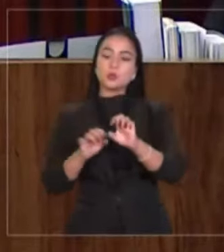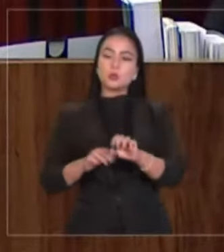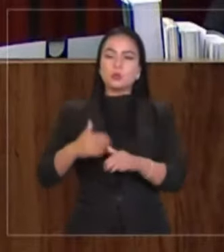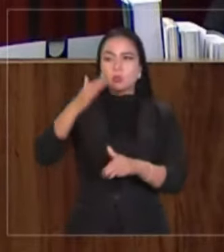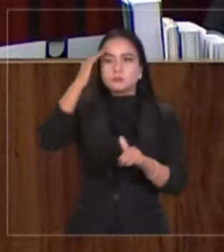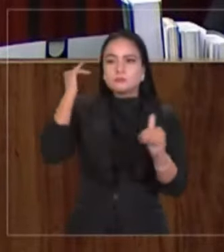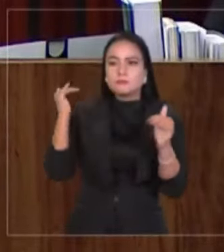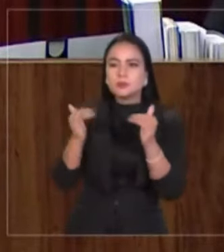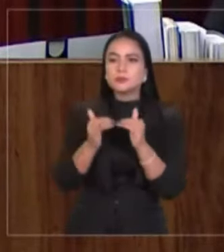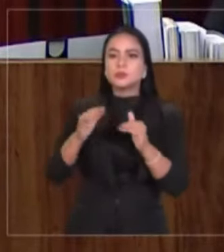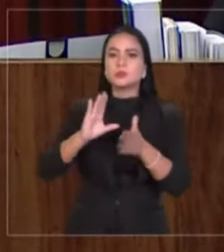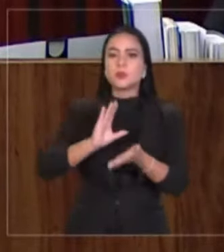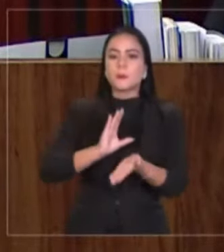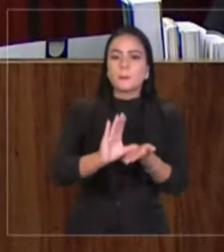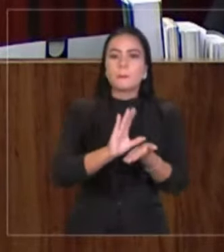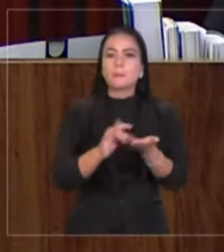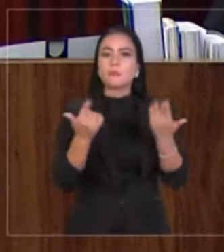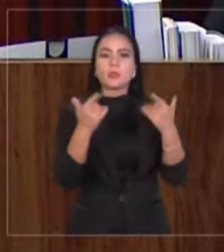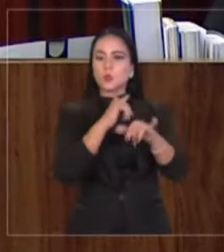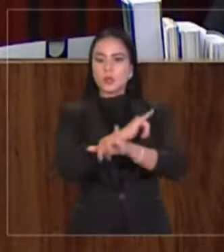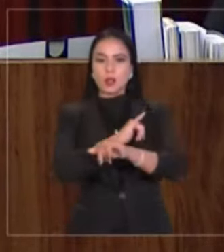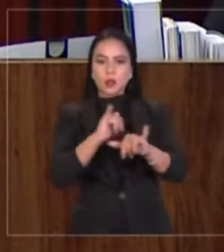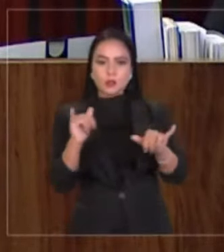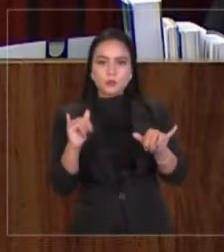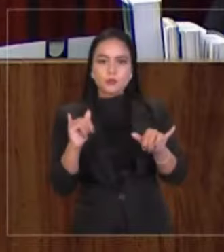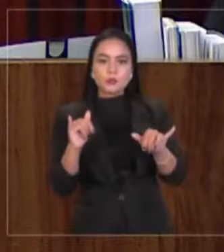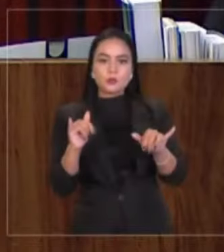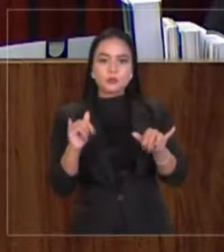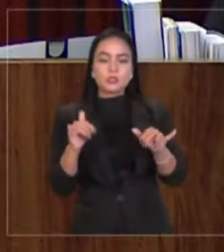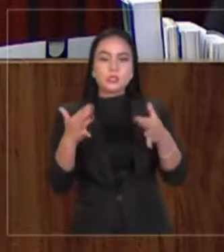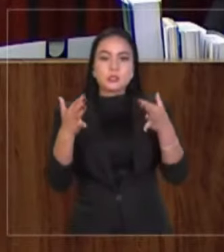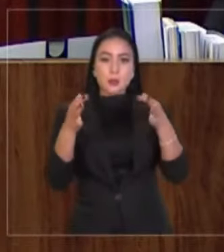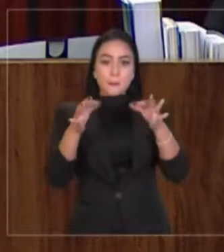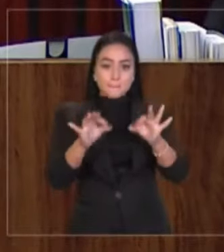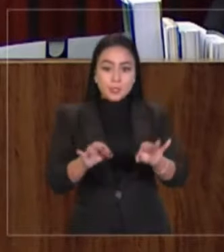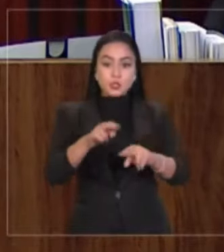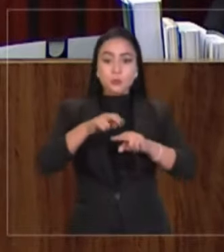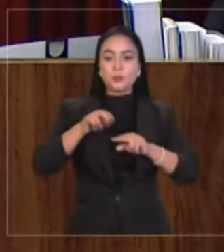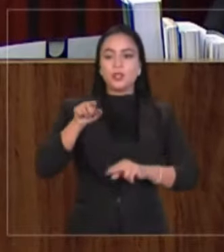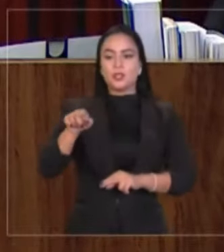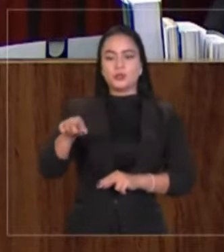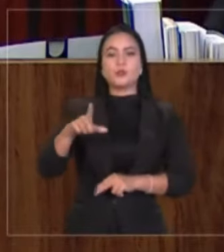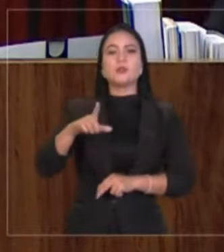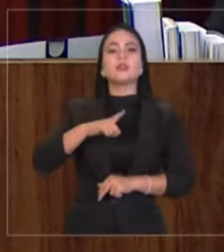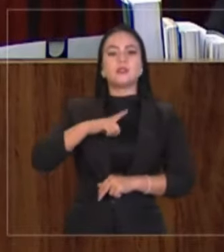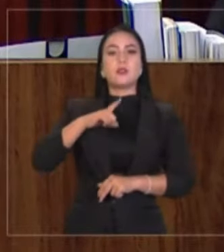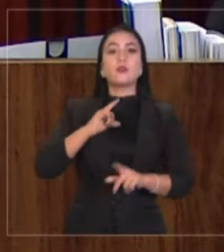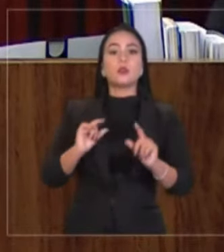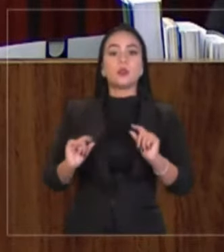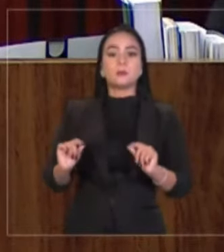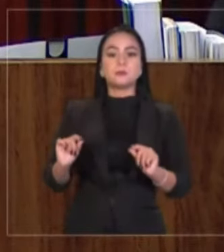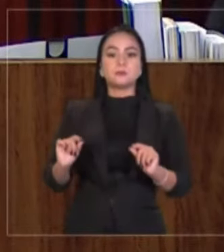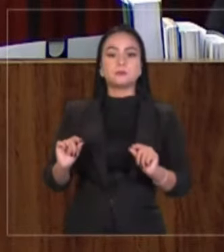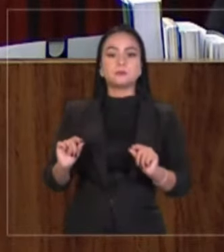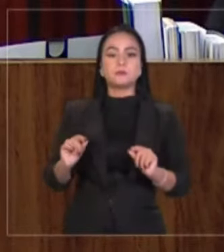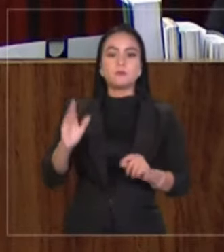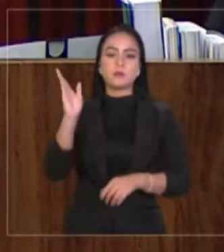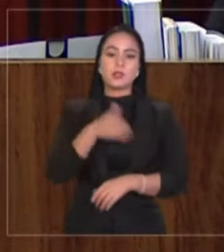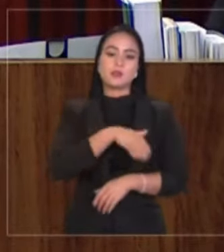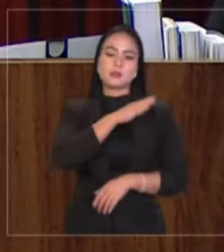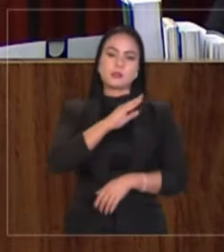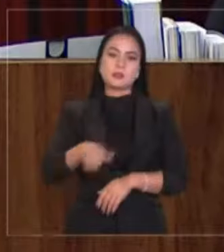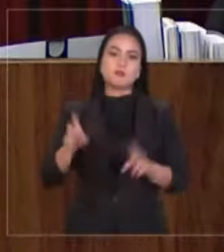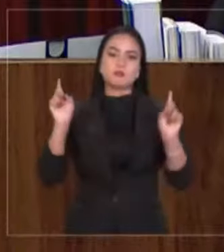esses recursos não declarados e foi foi exatamente por isso que houve a cassação